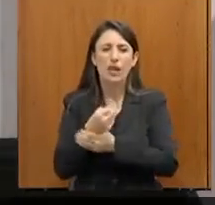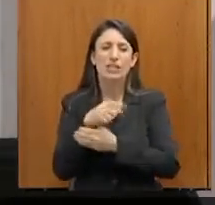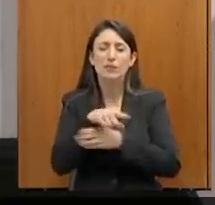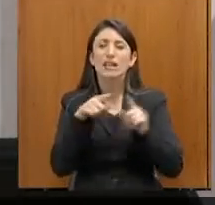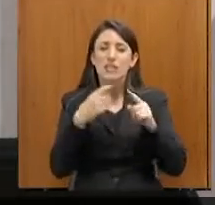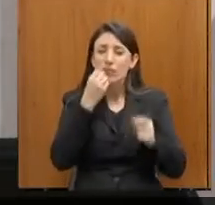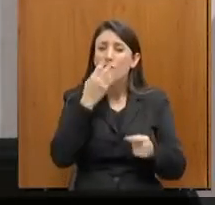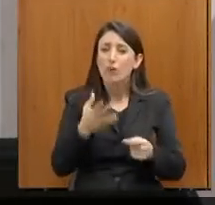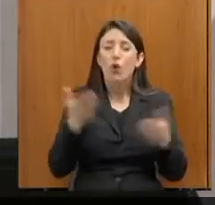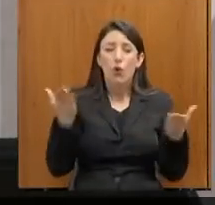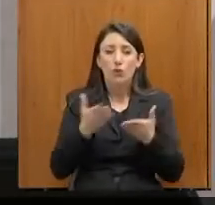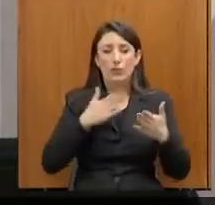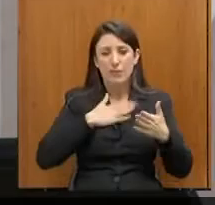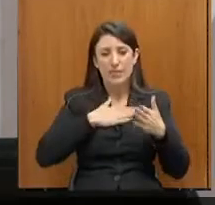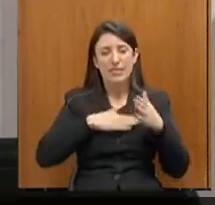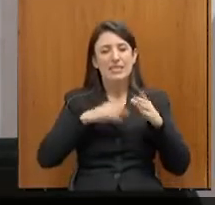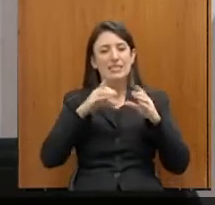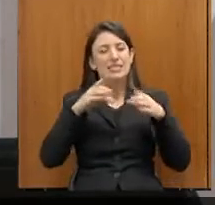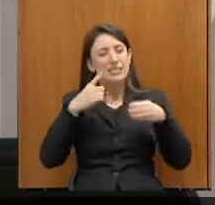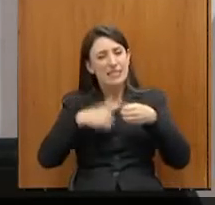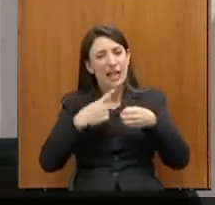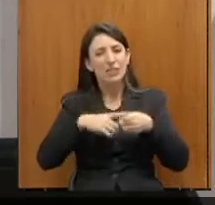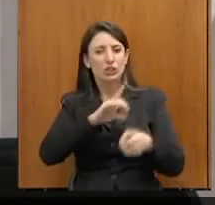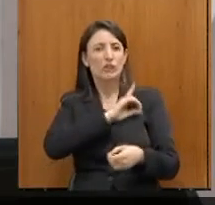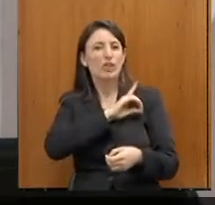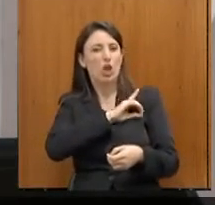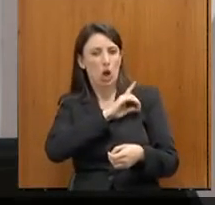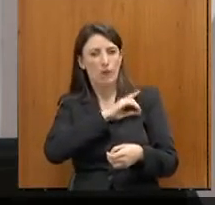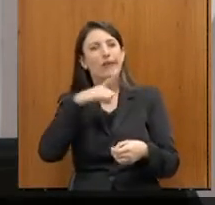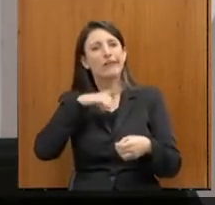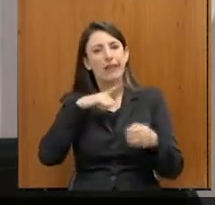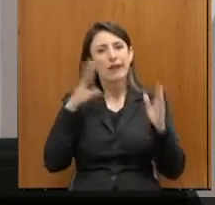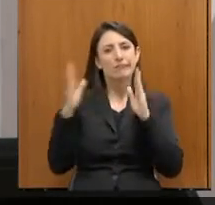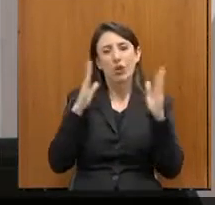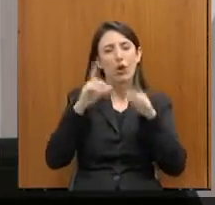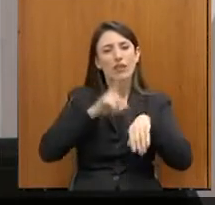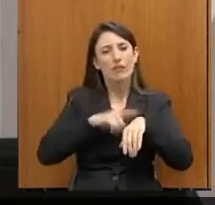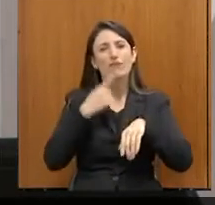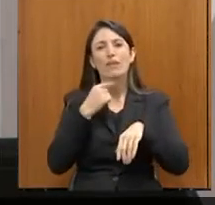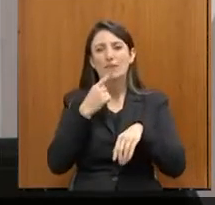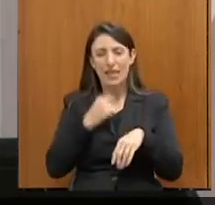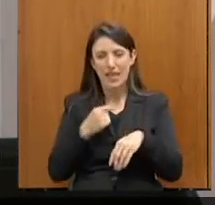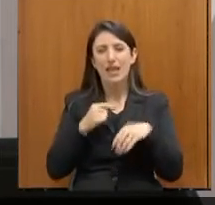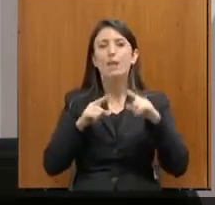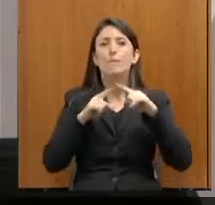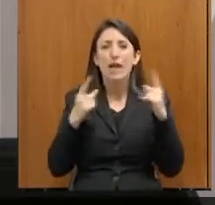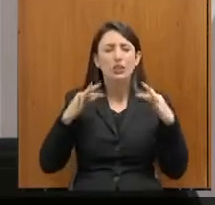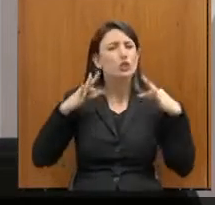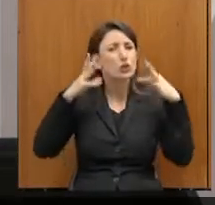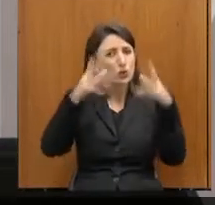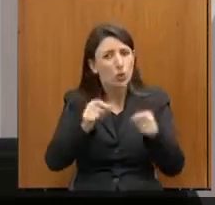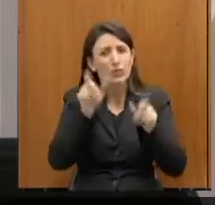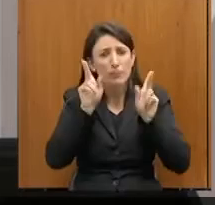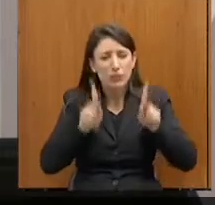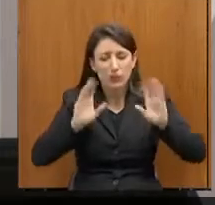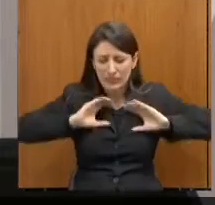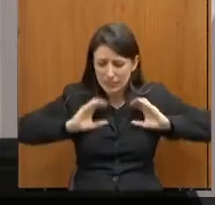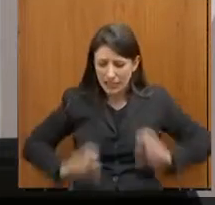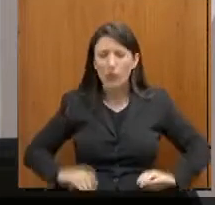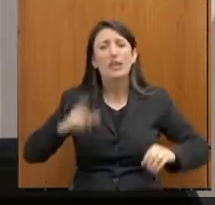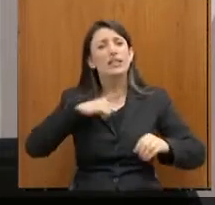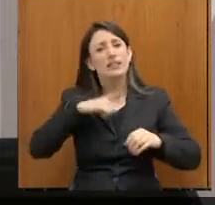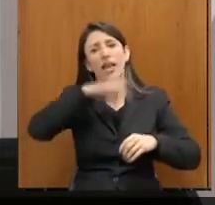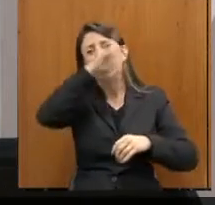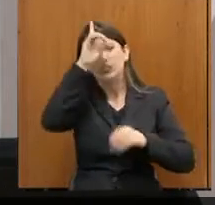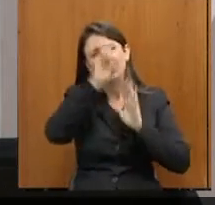hoje a minha cidade de nós se encontra na onda vermelha mas toda a população tem o direito de trabalhar então o que eu falo aqui falar gente Secretaria de